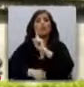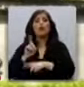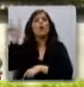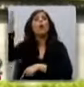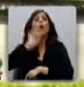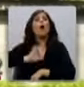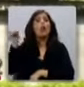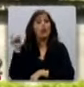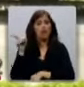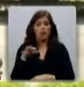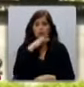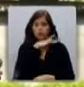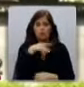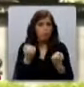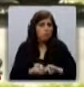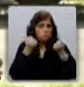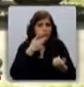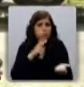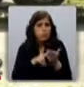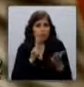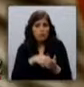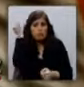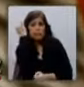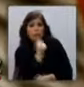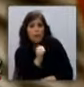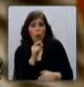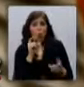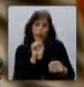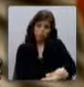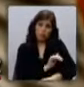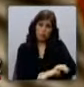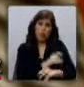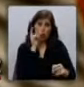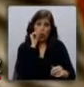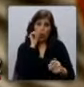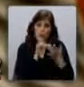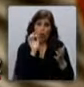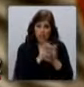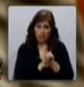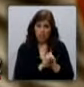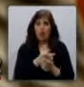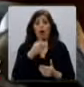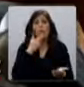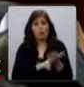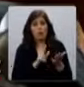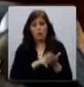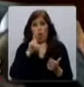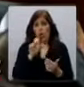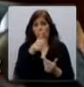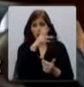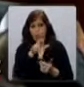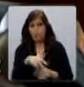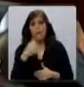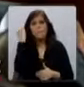é polícia Nunca conseguiu provar que tinha sido assassinada pelo marido assim como não conseguiu provar que o Robert vai ter também